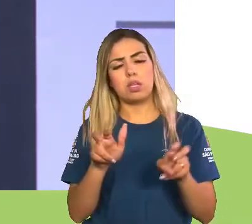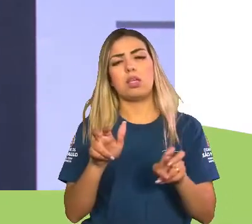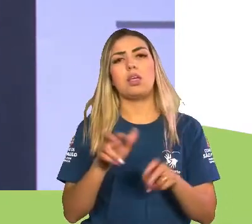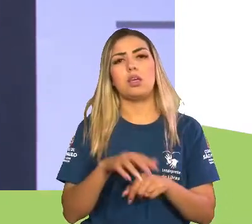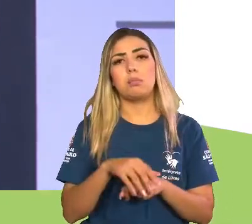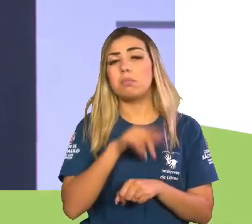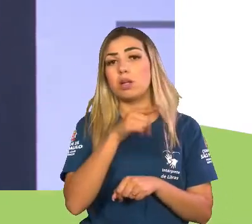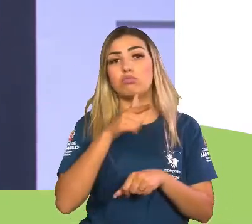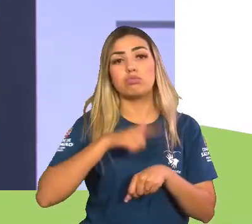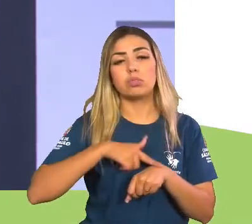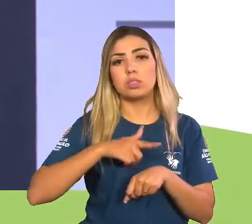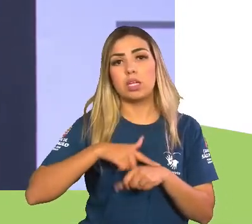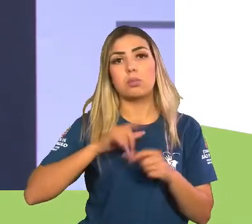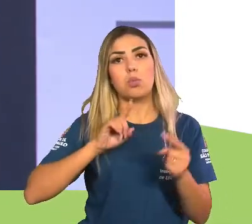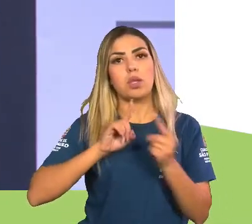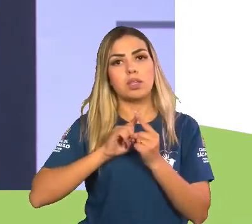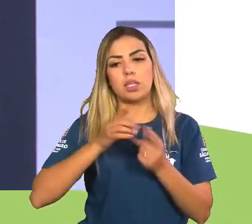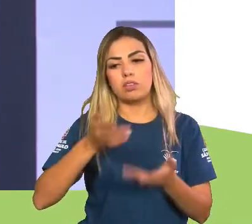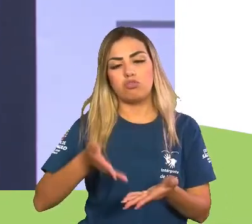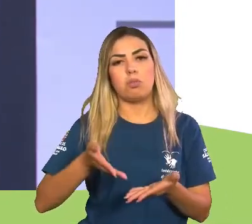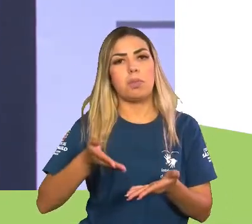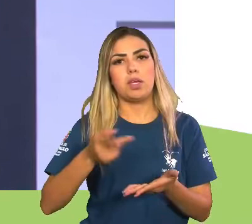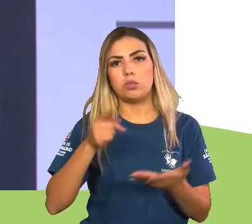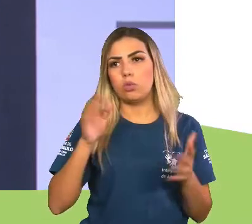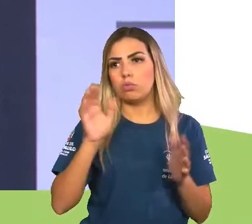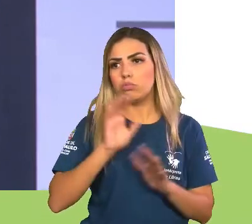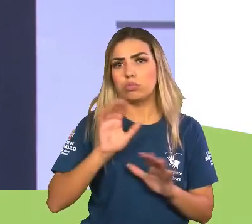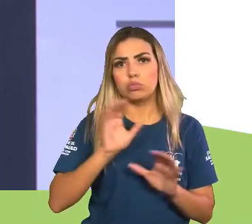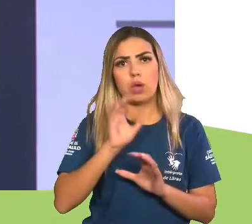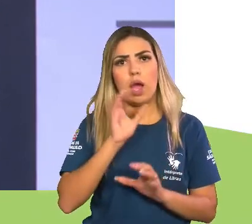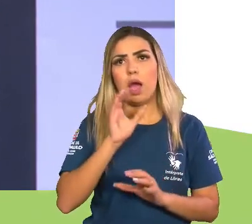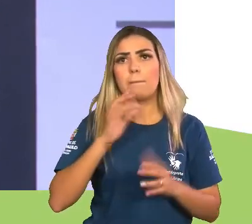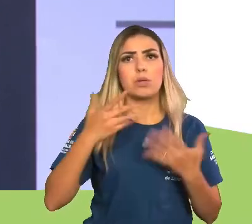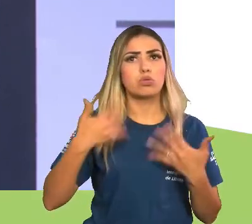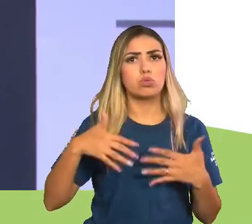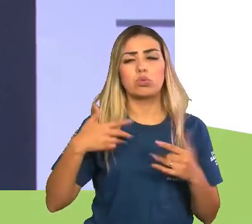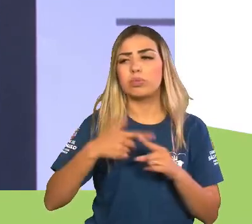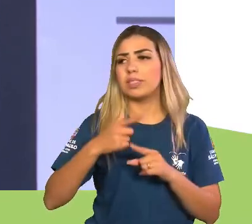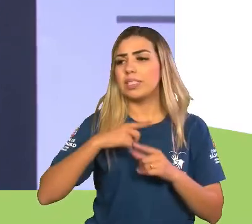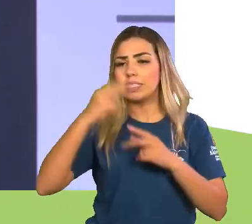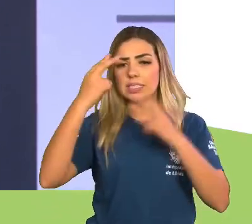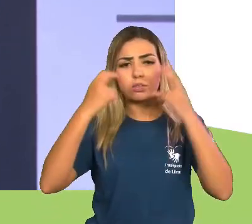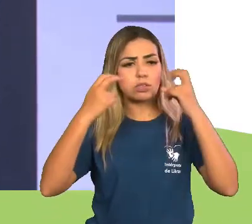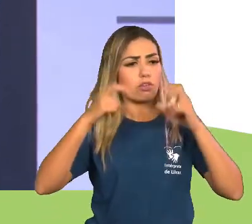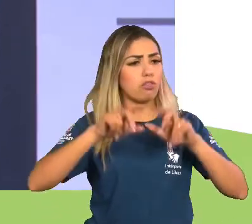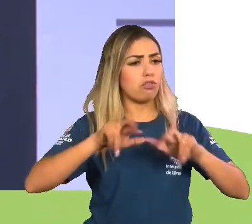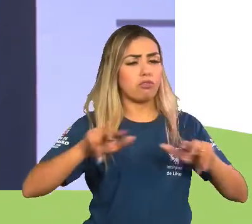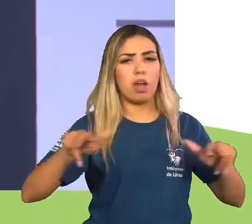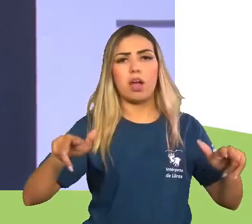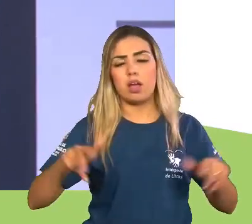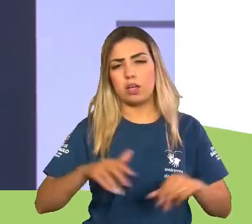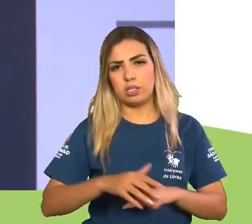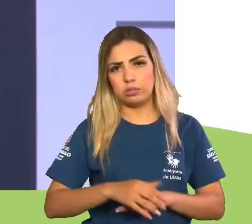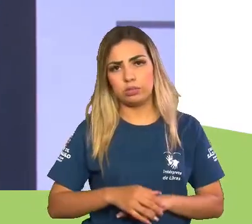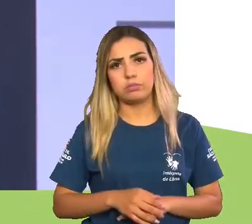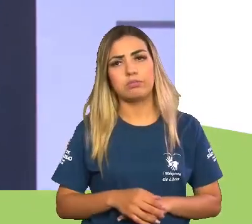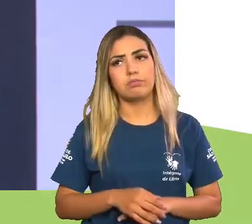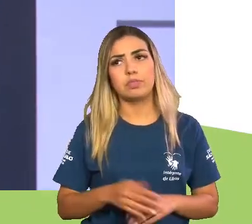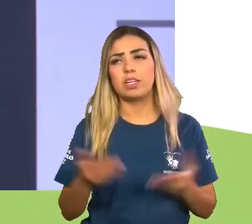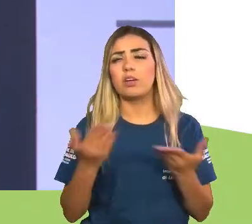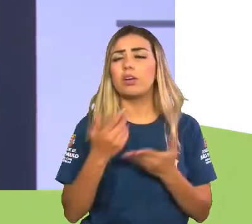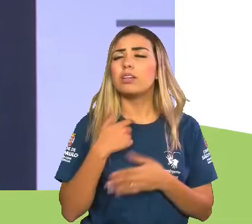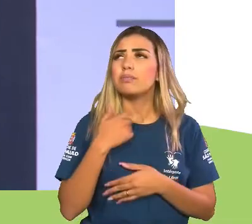tinha tempo de atender uma demanda, né, de tantos deficientes visuais. E eu queria muito